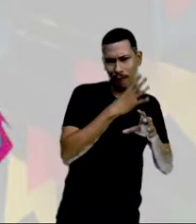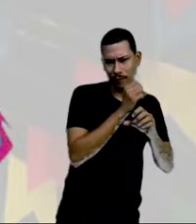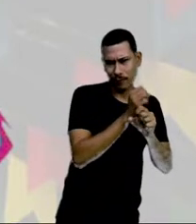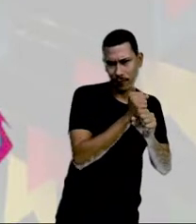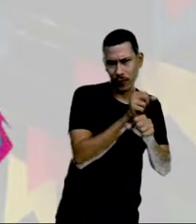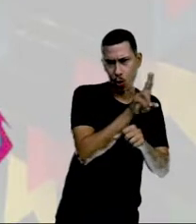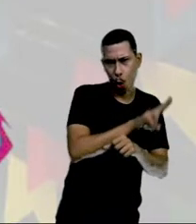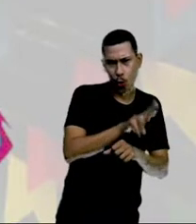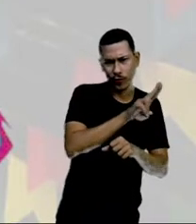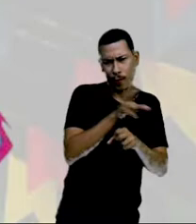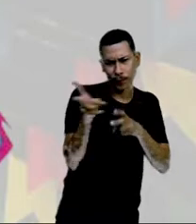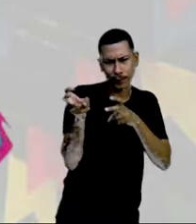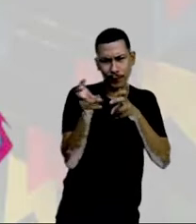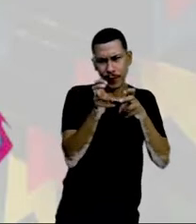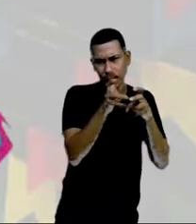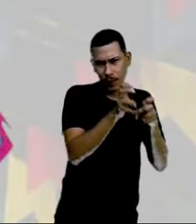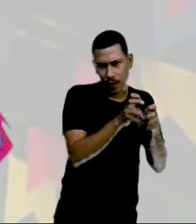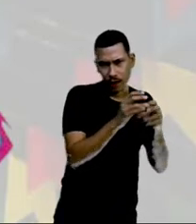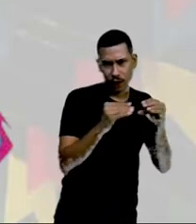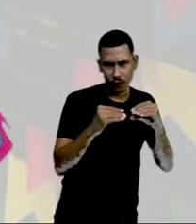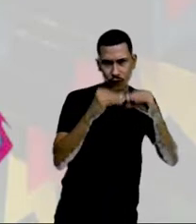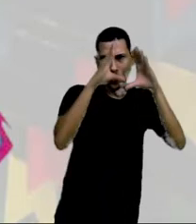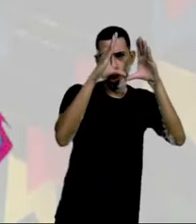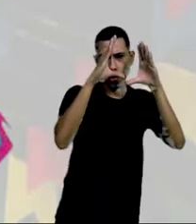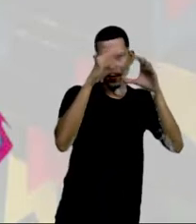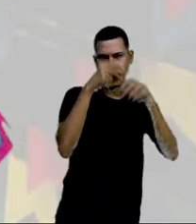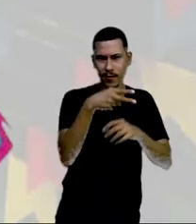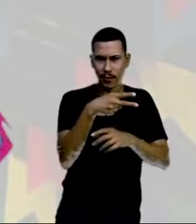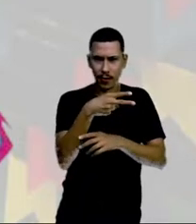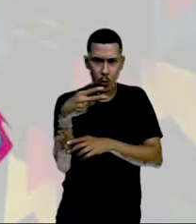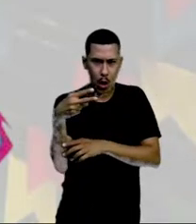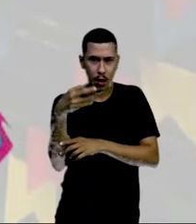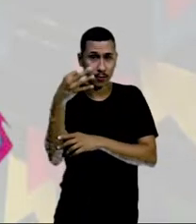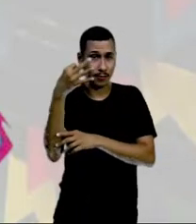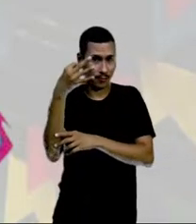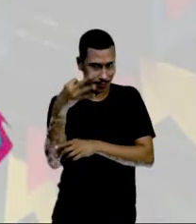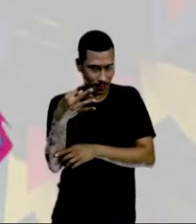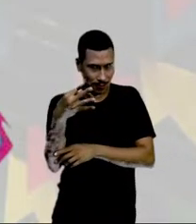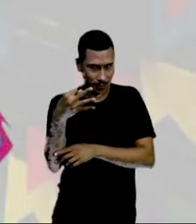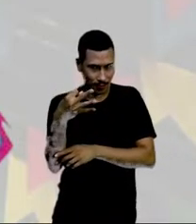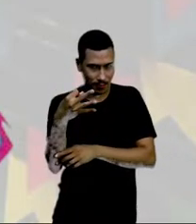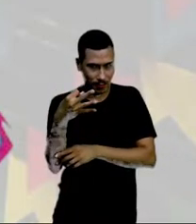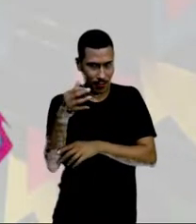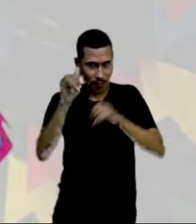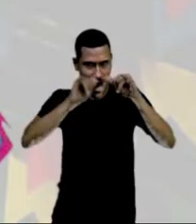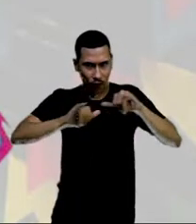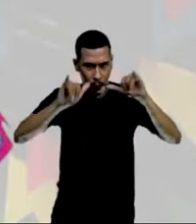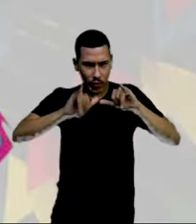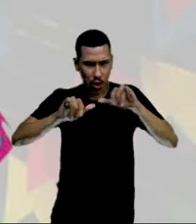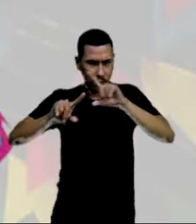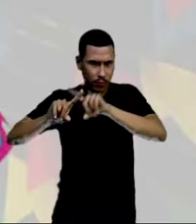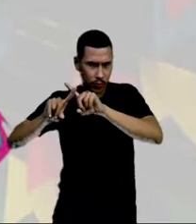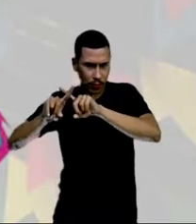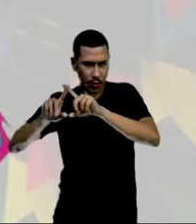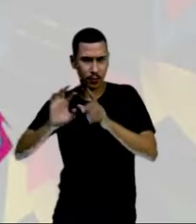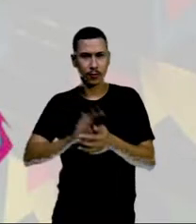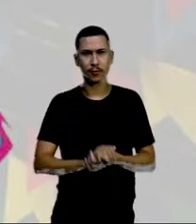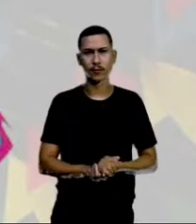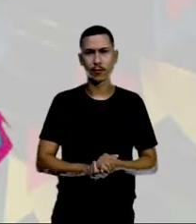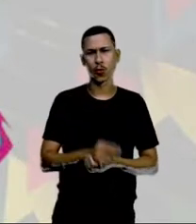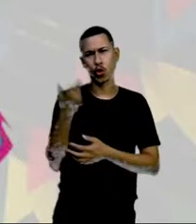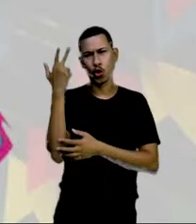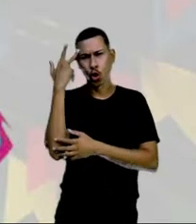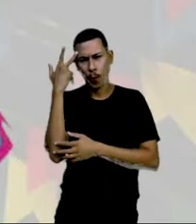você vai perceber que o volume é igual a três dados que estão multiplicados. Muito comum